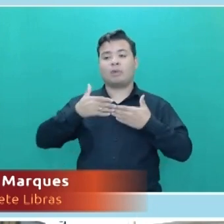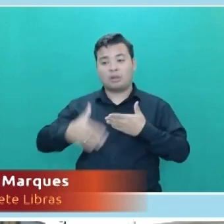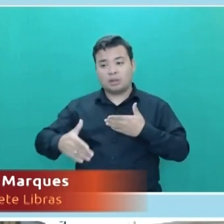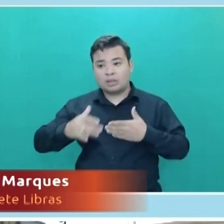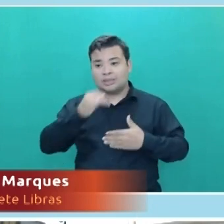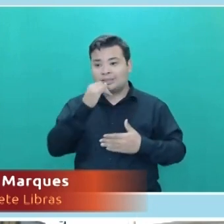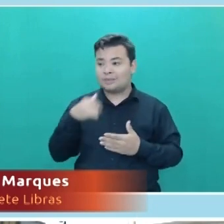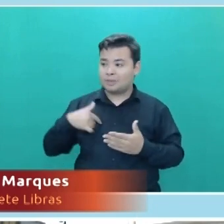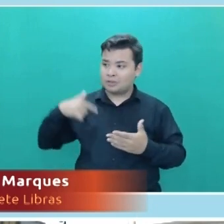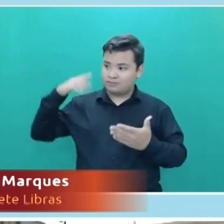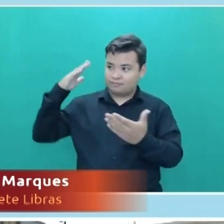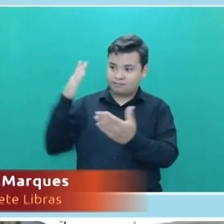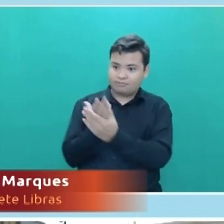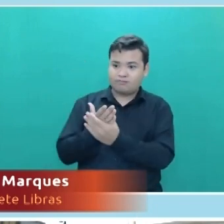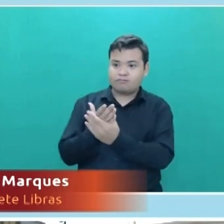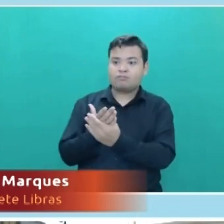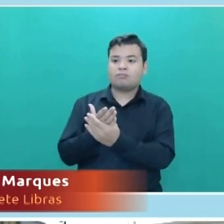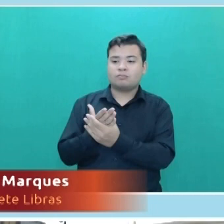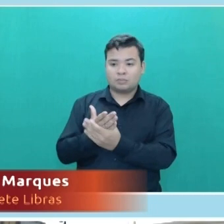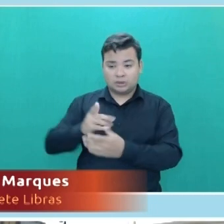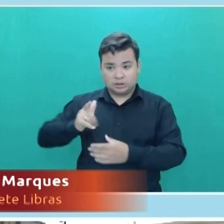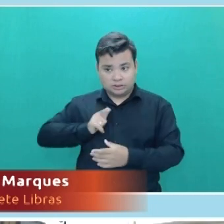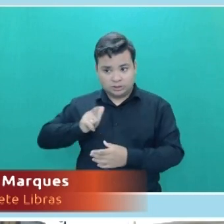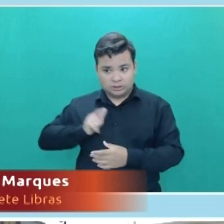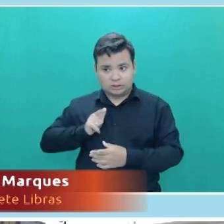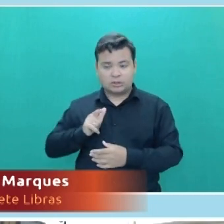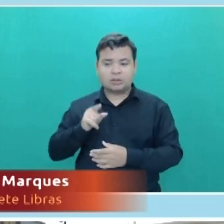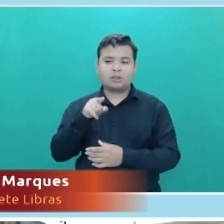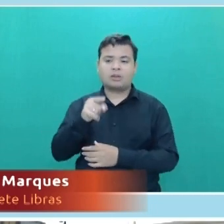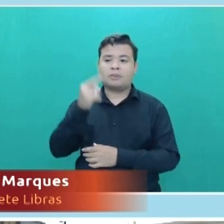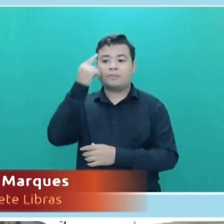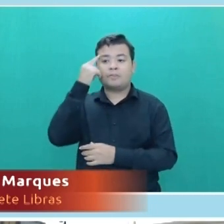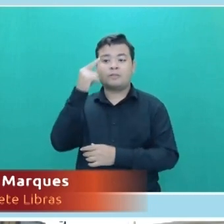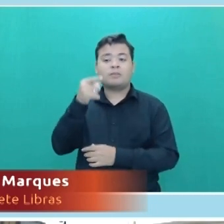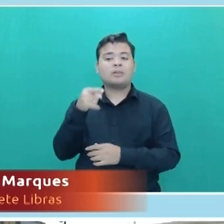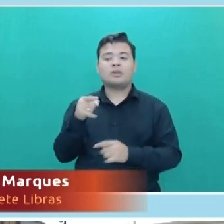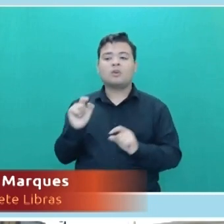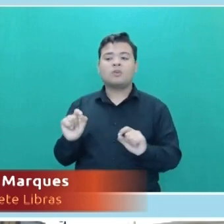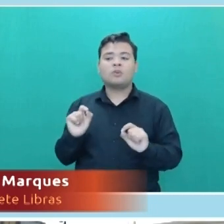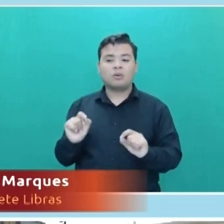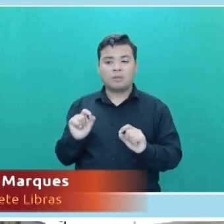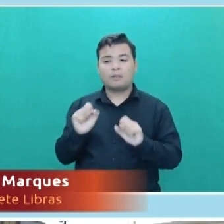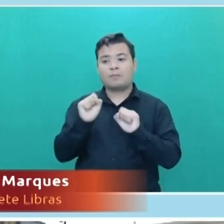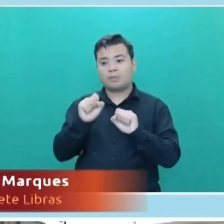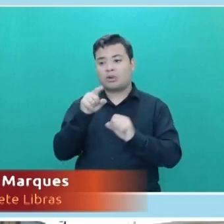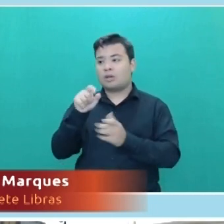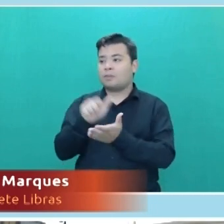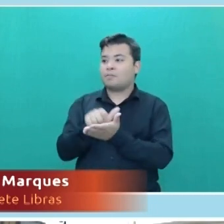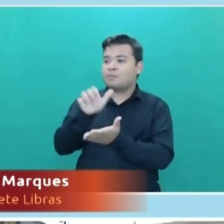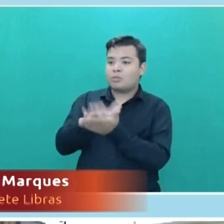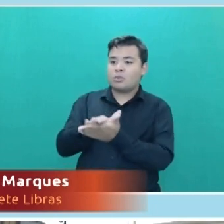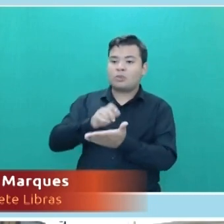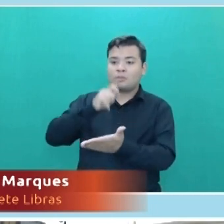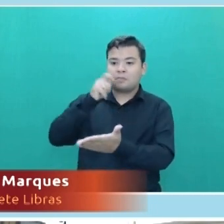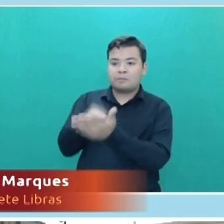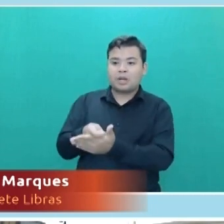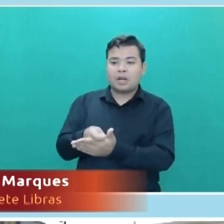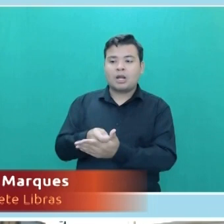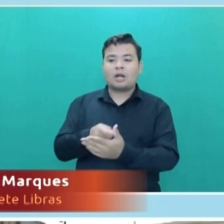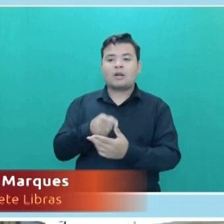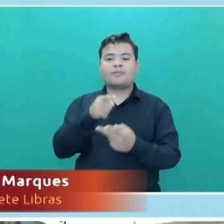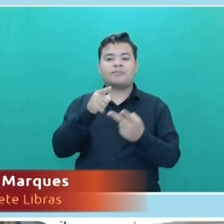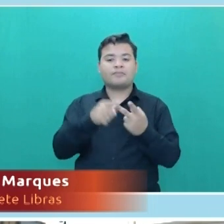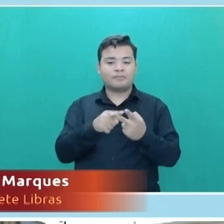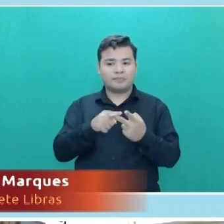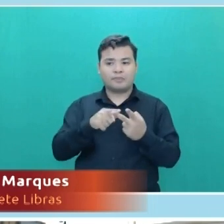entrar na Justiça do Trabalho, ao que eventualmente ele fosse litigar, ele teria que pagar uma multa, ele teria que pagar o